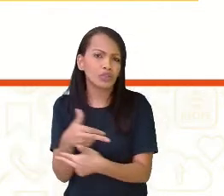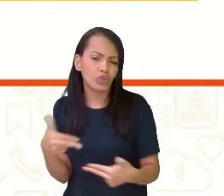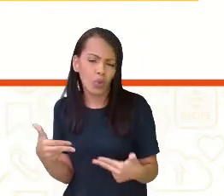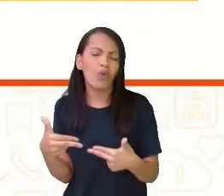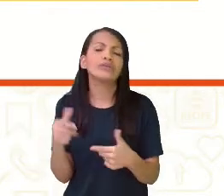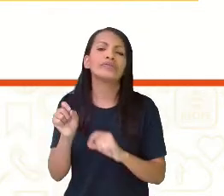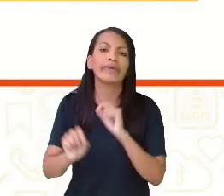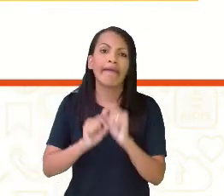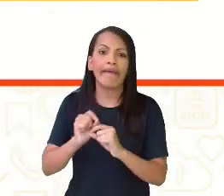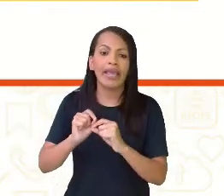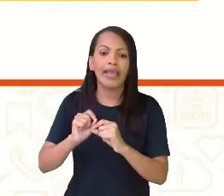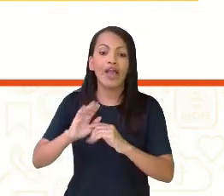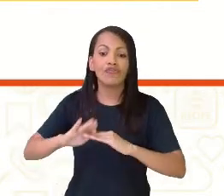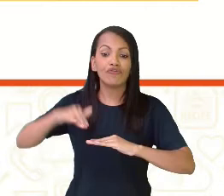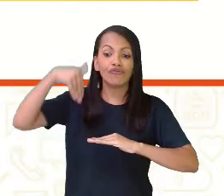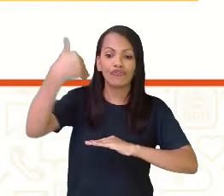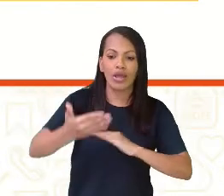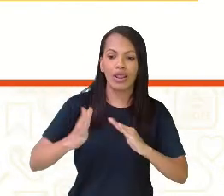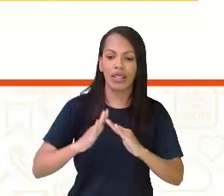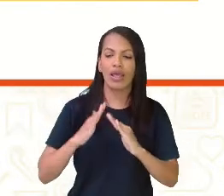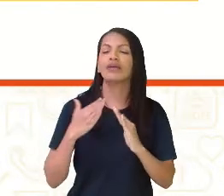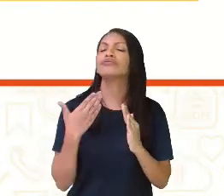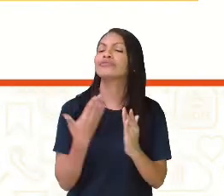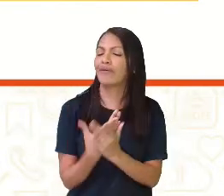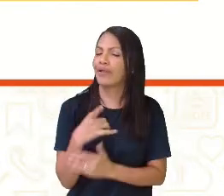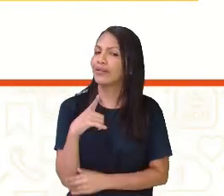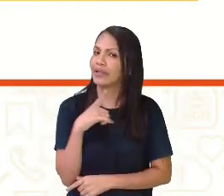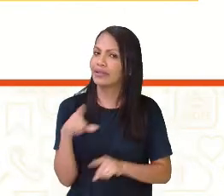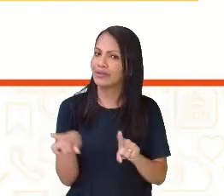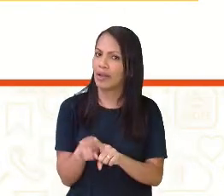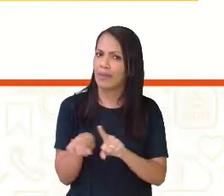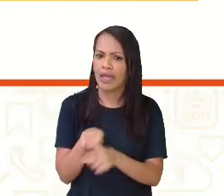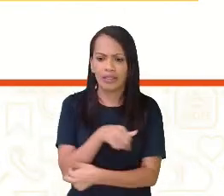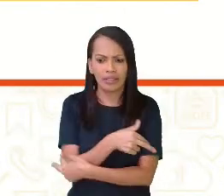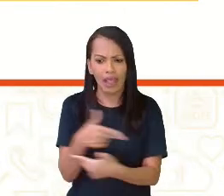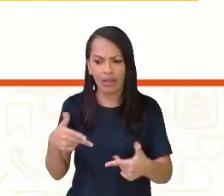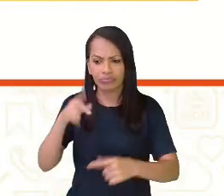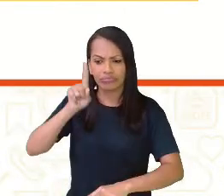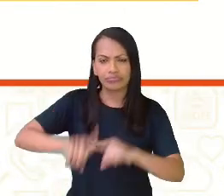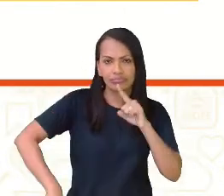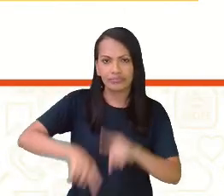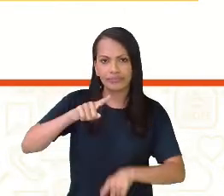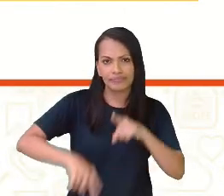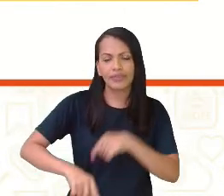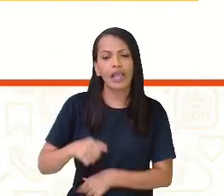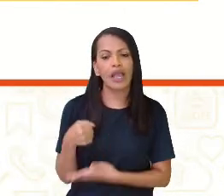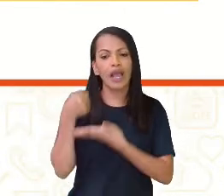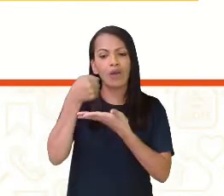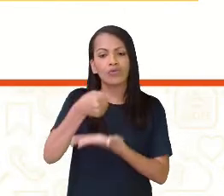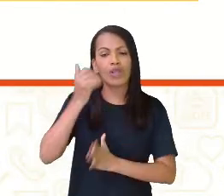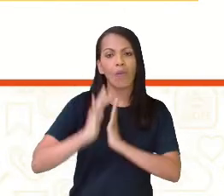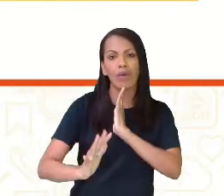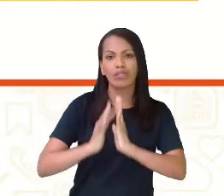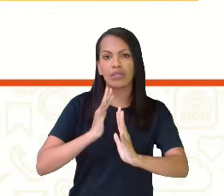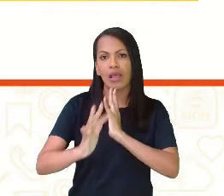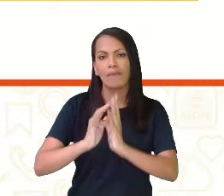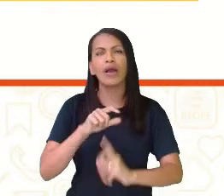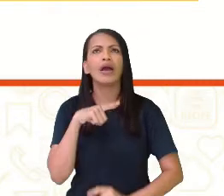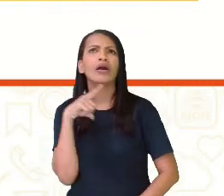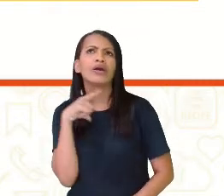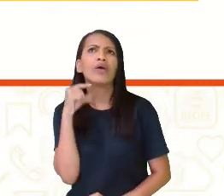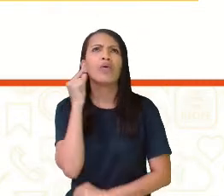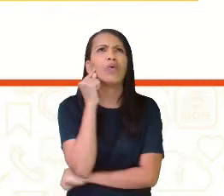fora da escola, e aí a gente tem diversos instrumentos que vão servir para que a gente dinamize, para que a